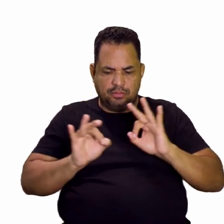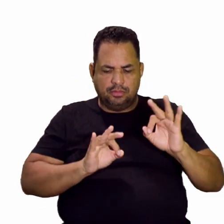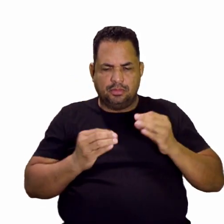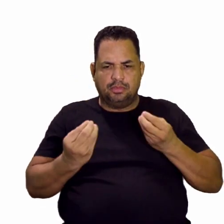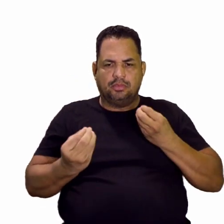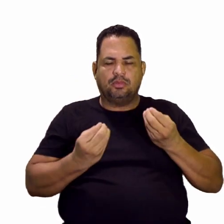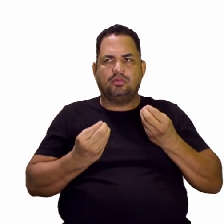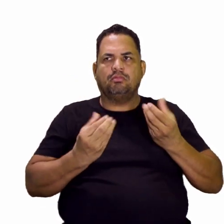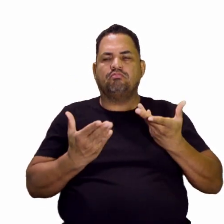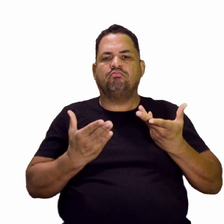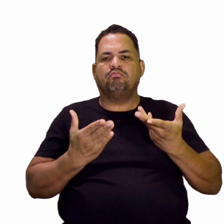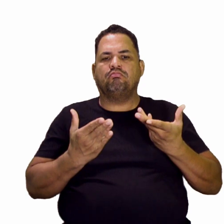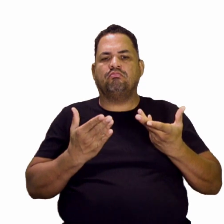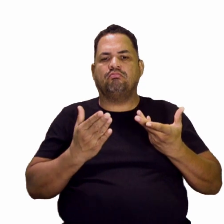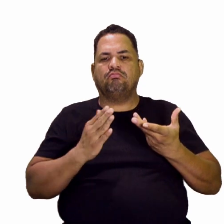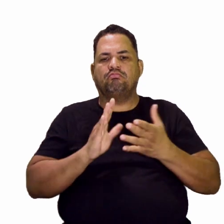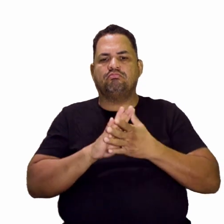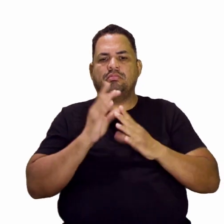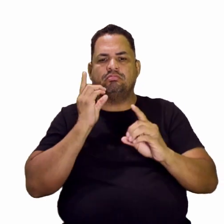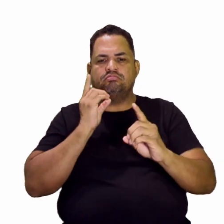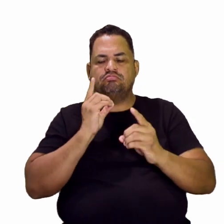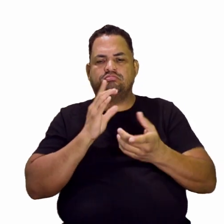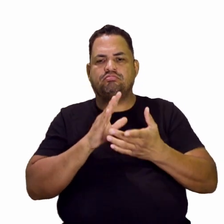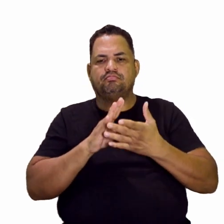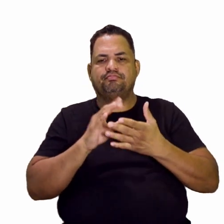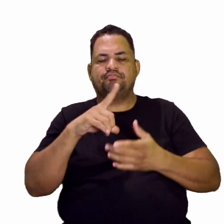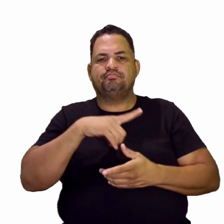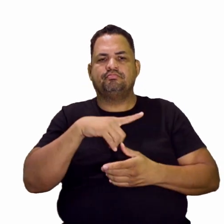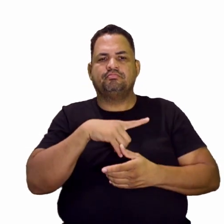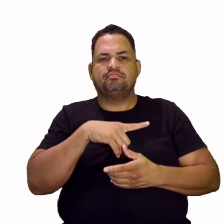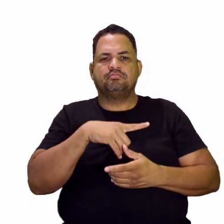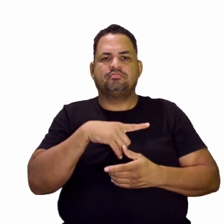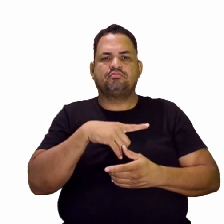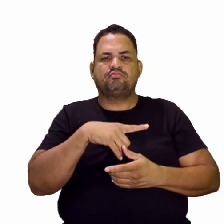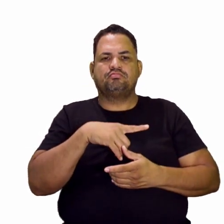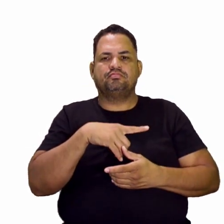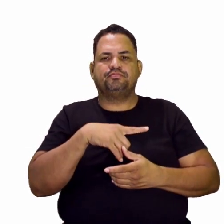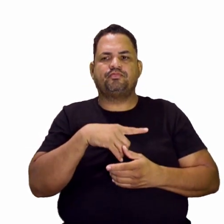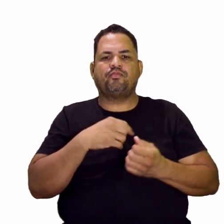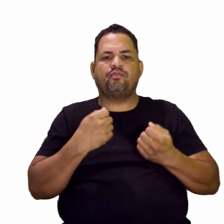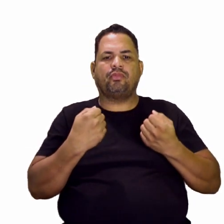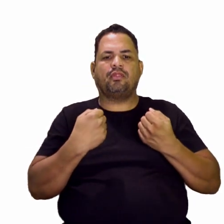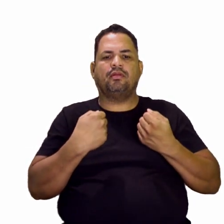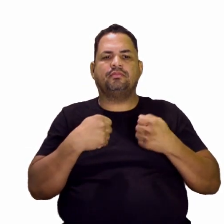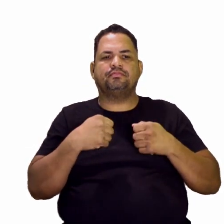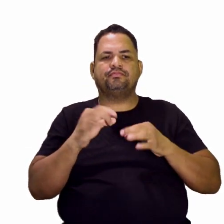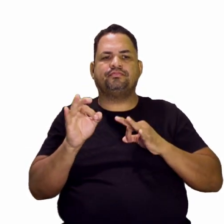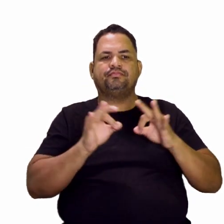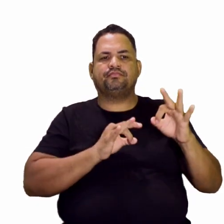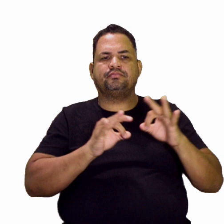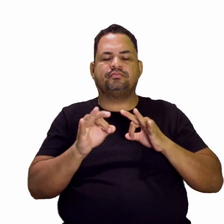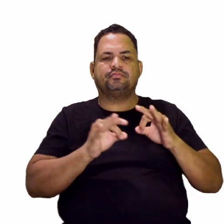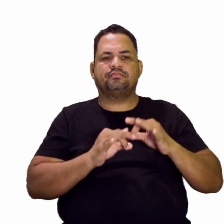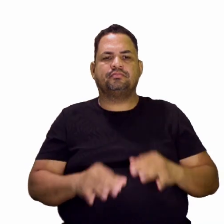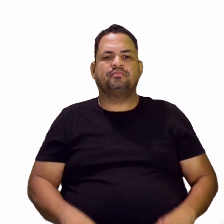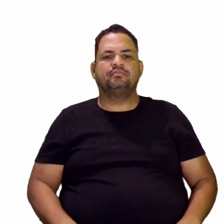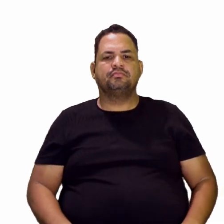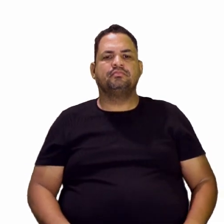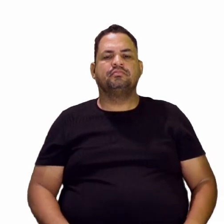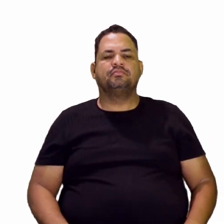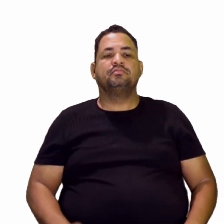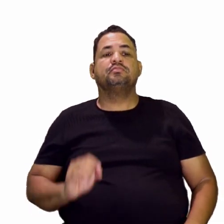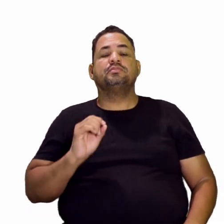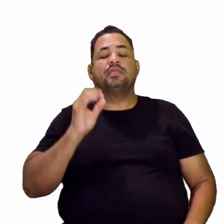que forma aquilo acontece. Então você tem aí, você pode formular então uma teoria. E o que é